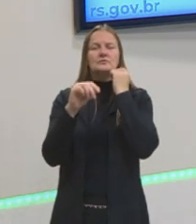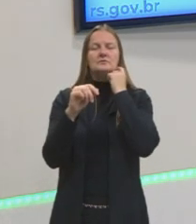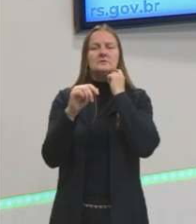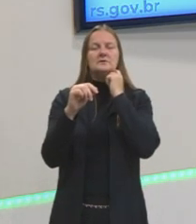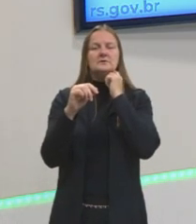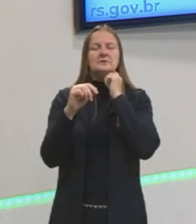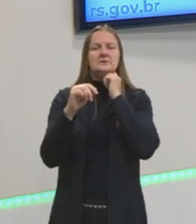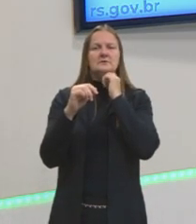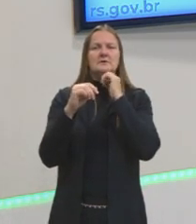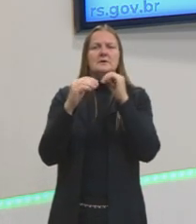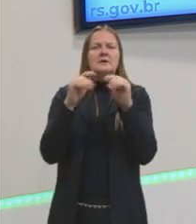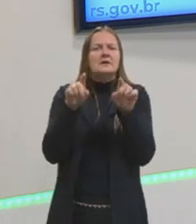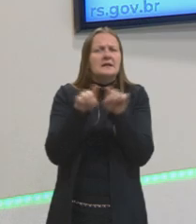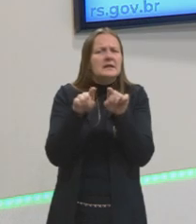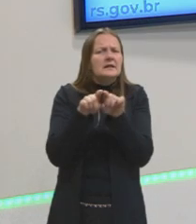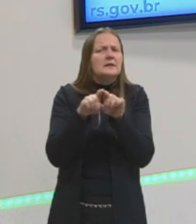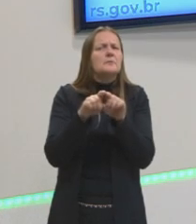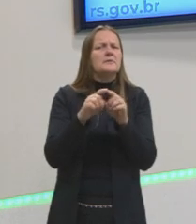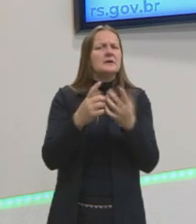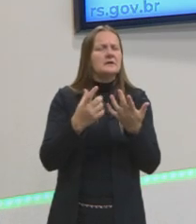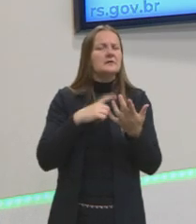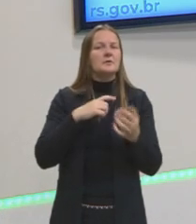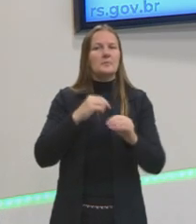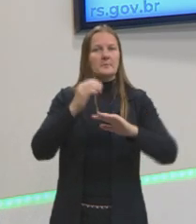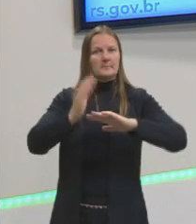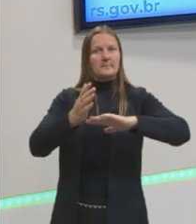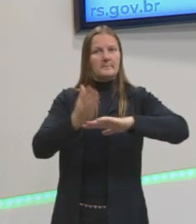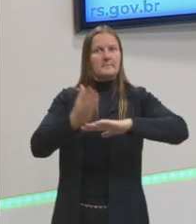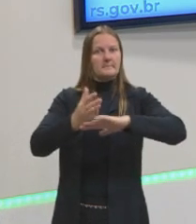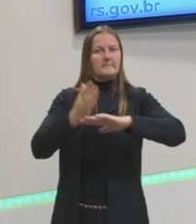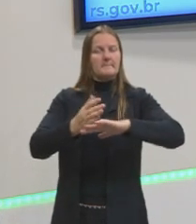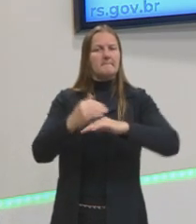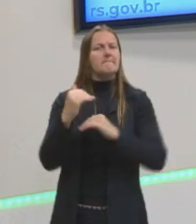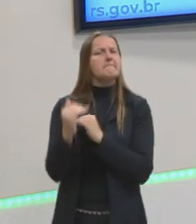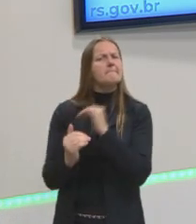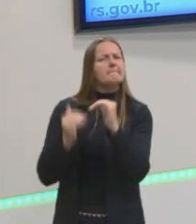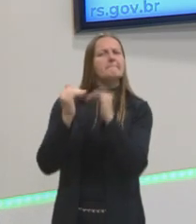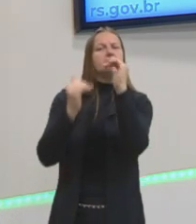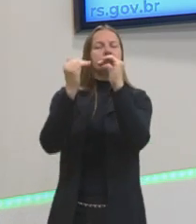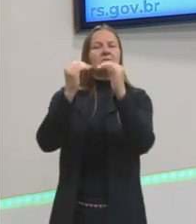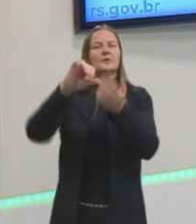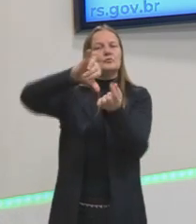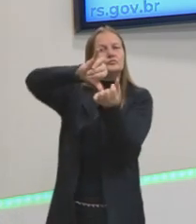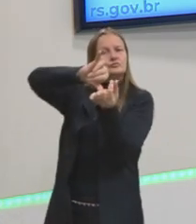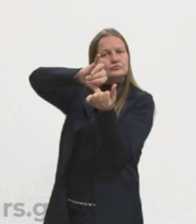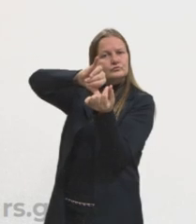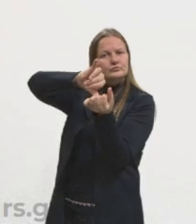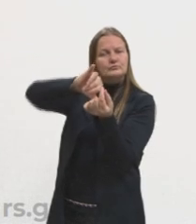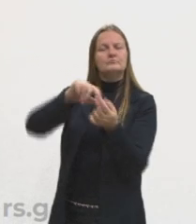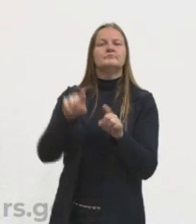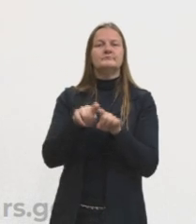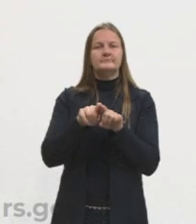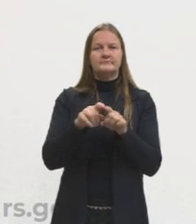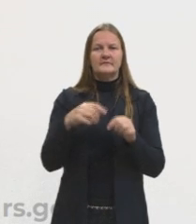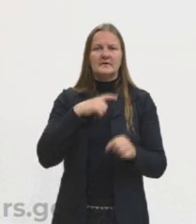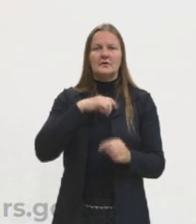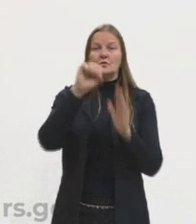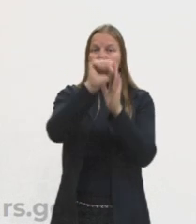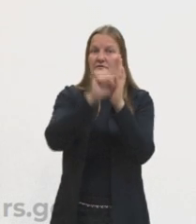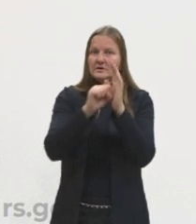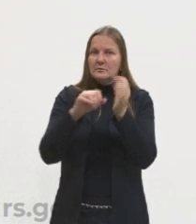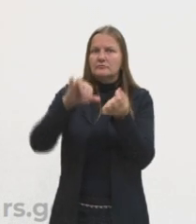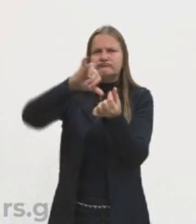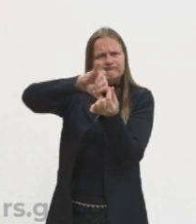usura esse até tal em sintam na Idade Moderna o desenvolvimento do capitalismo e ensino sistema